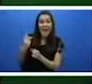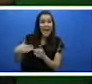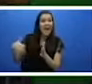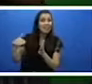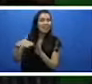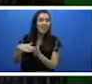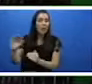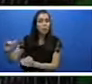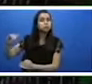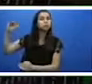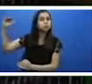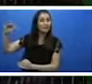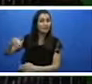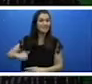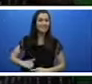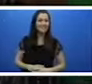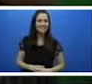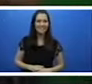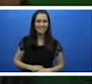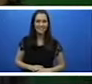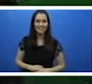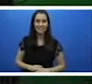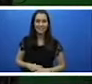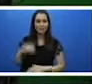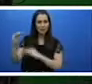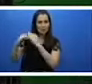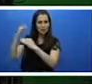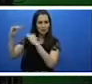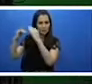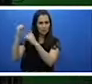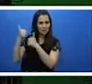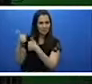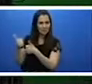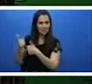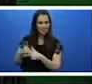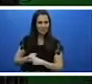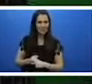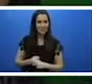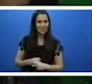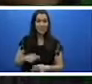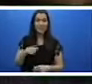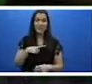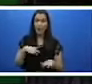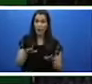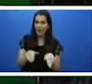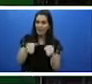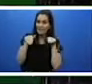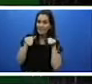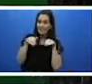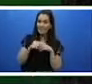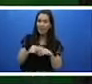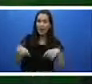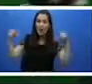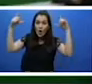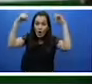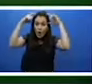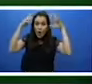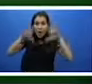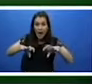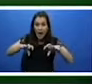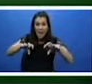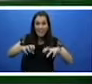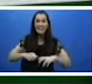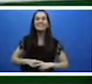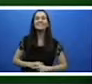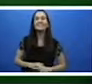ele estiver grandinho e já bem desenvolvido, tá? Temos o canguru, o koala, aqui